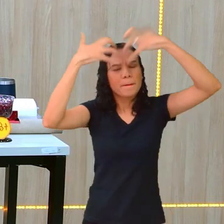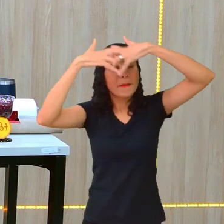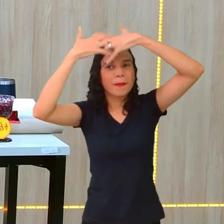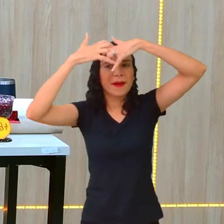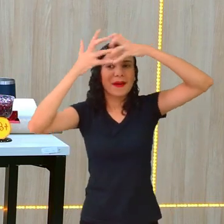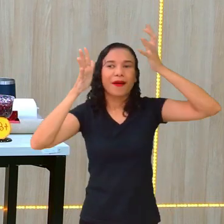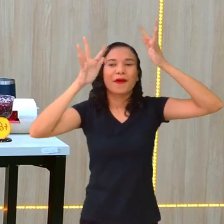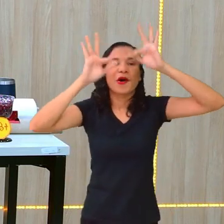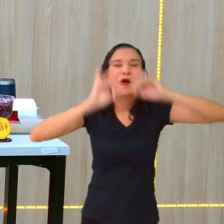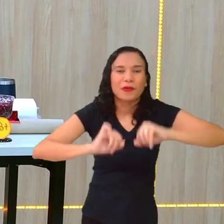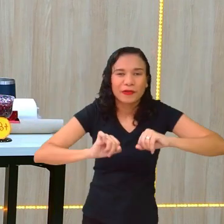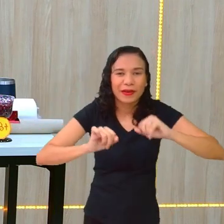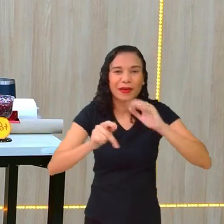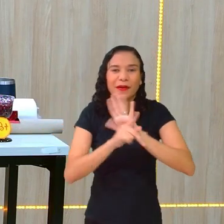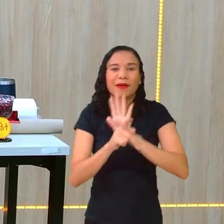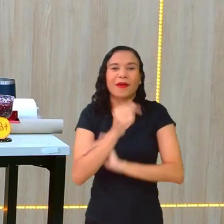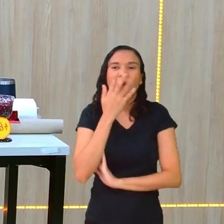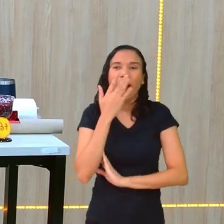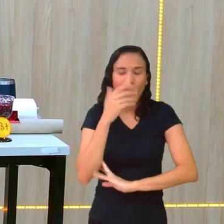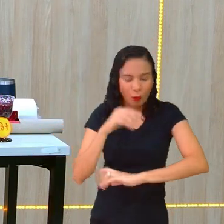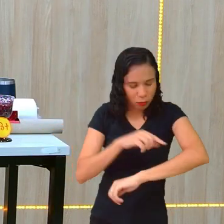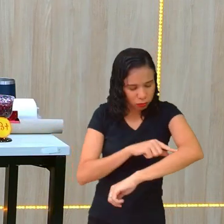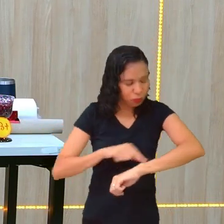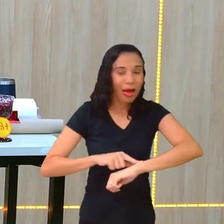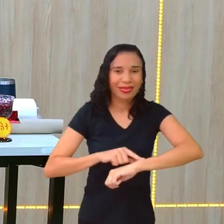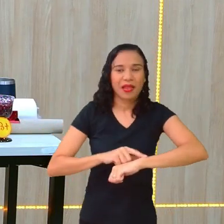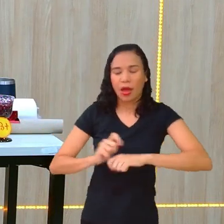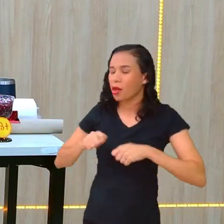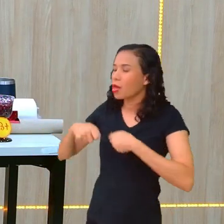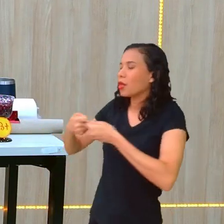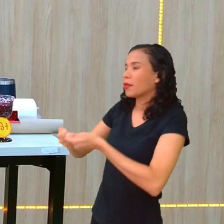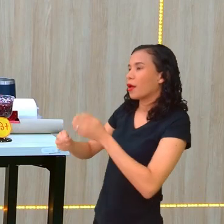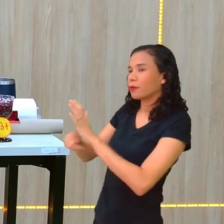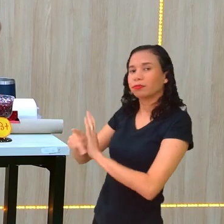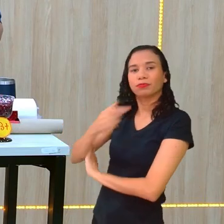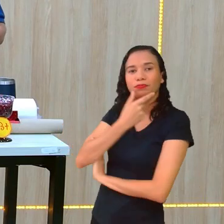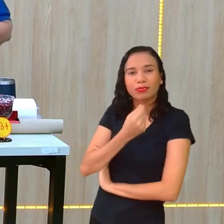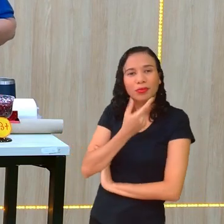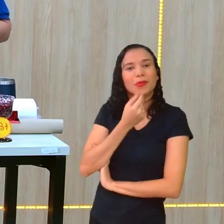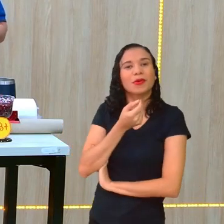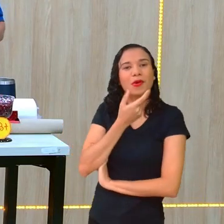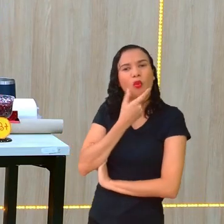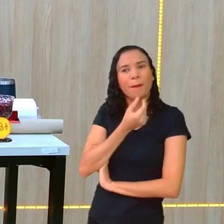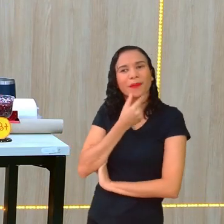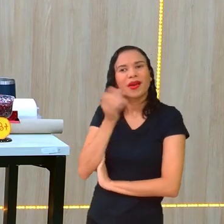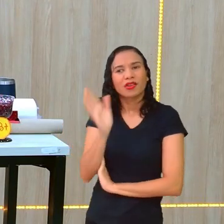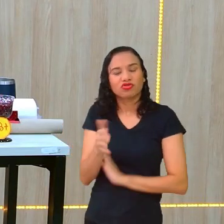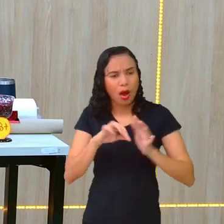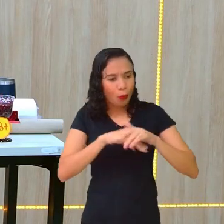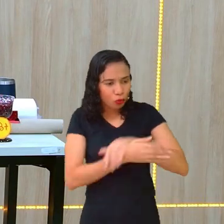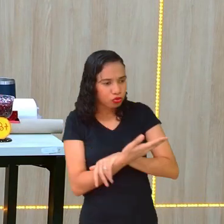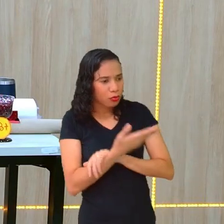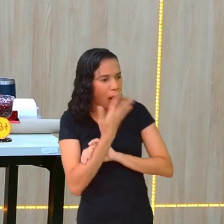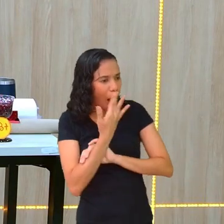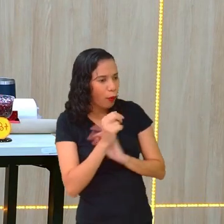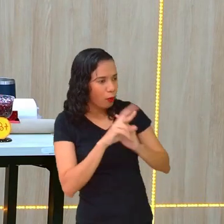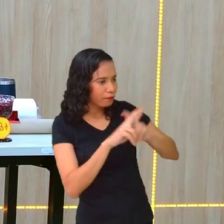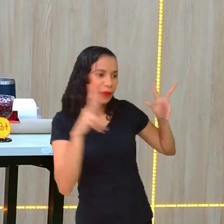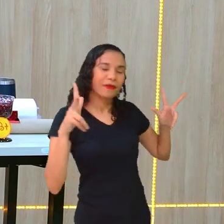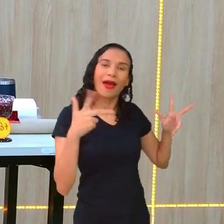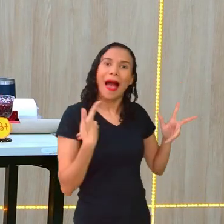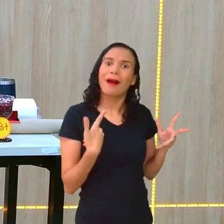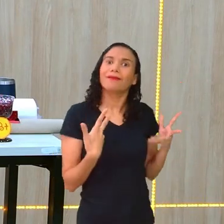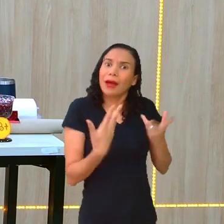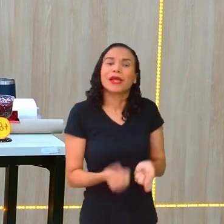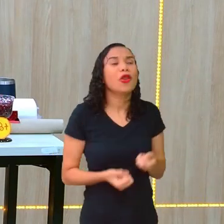ela escolhe a cor da pele dela e entrega para Pedrinho. E ele, que estava acostumado a pintar com outra cor,